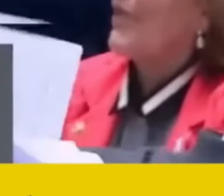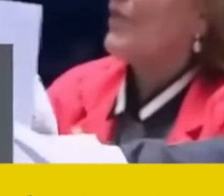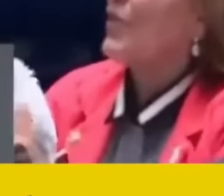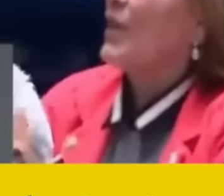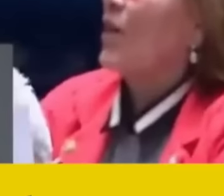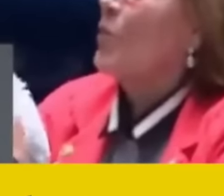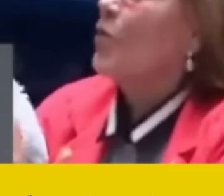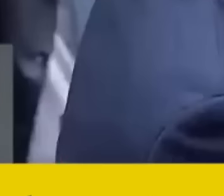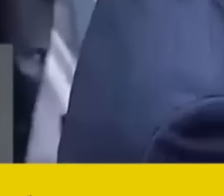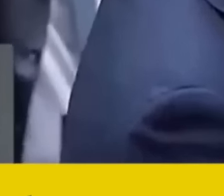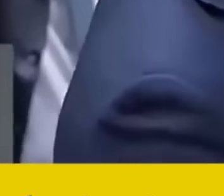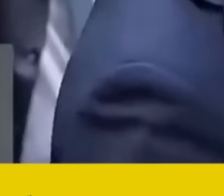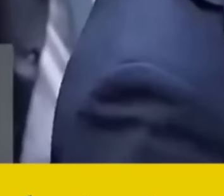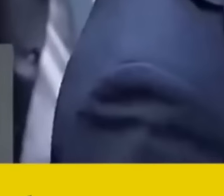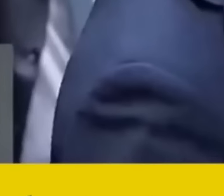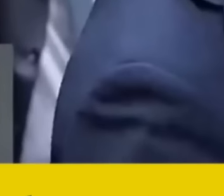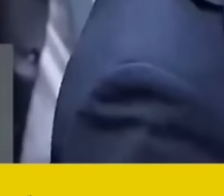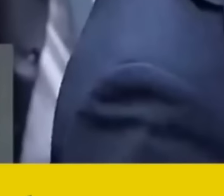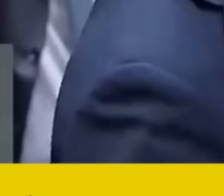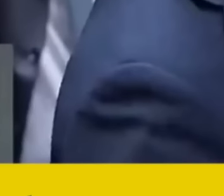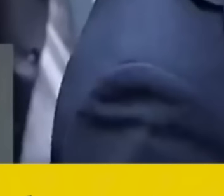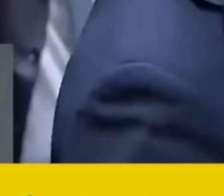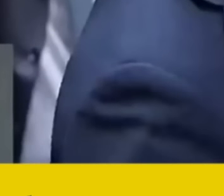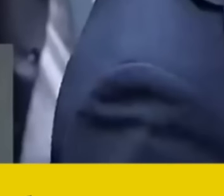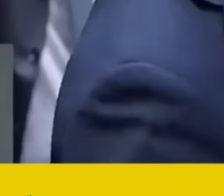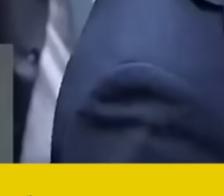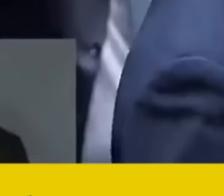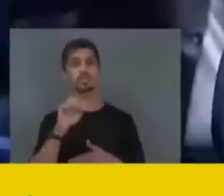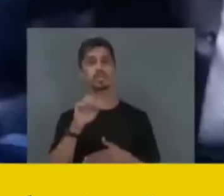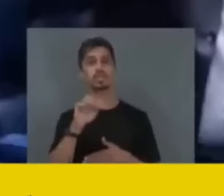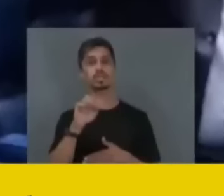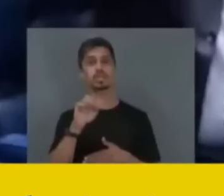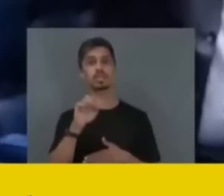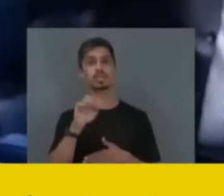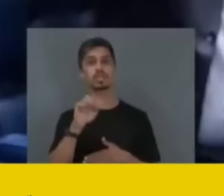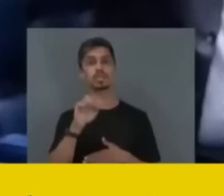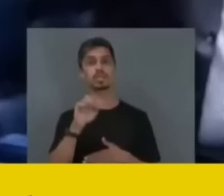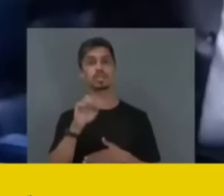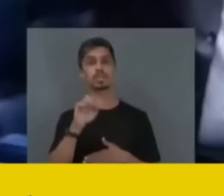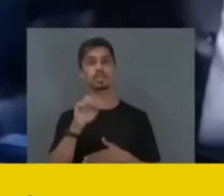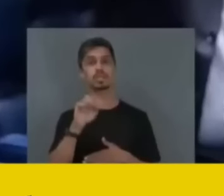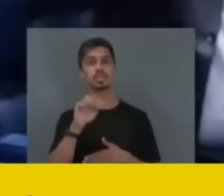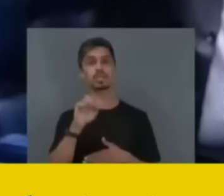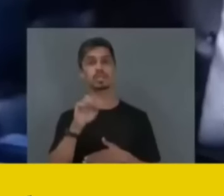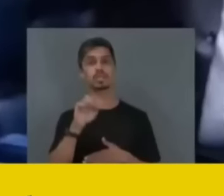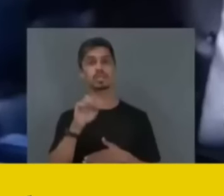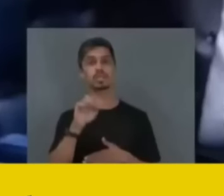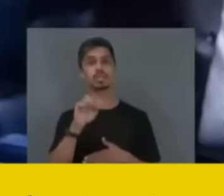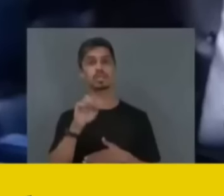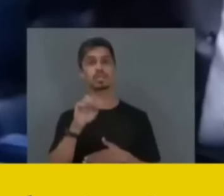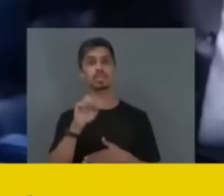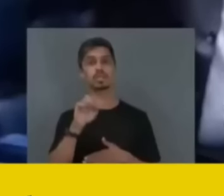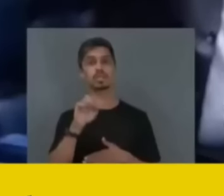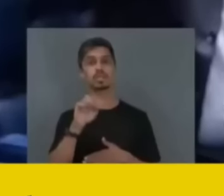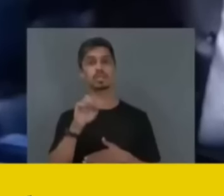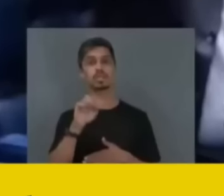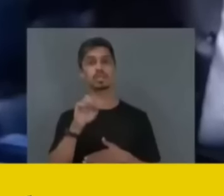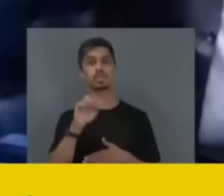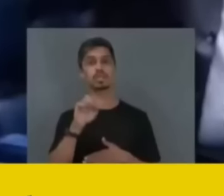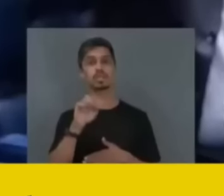Bens, Serviços e Turismo? Se... Claro, por que não ouvir, né, pessoal? Por que não ouvir